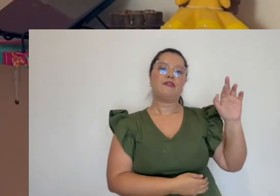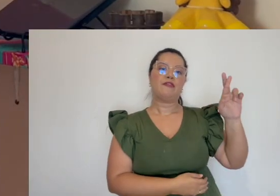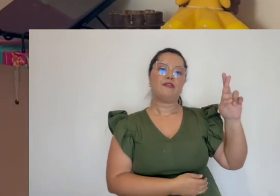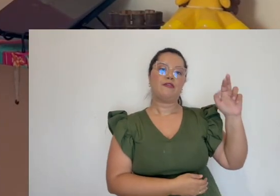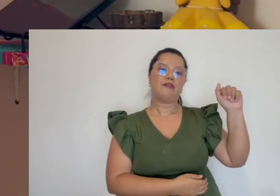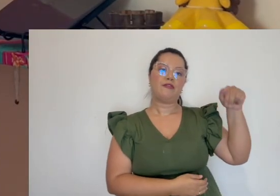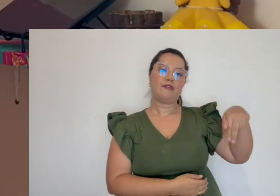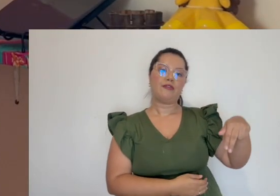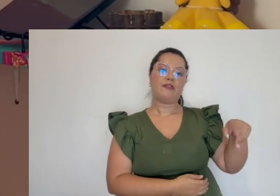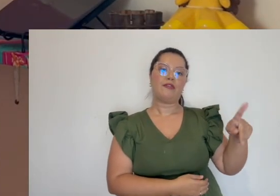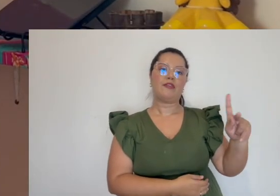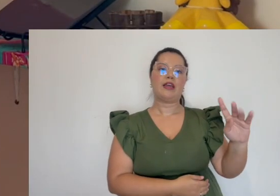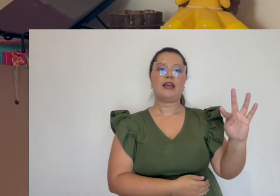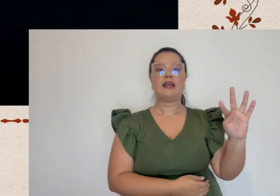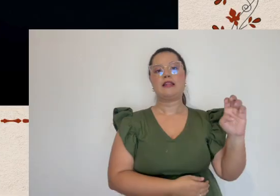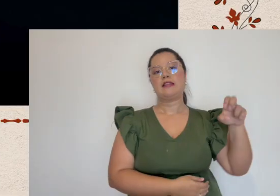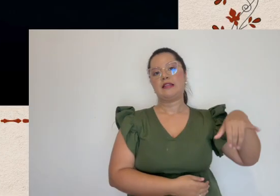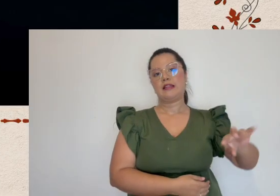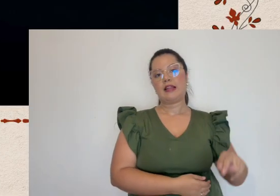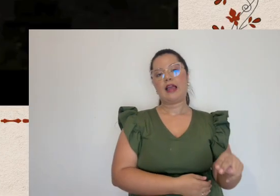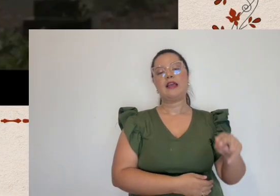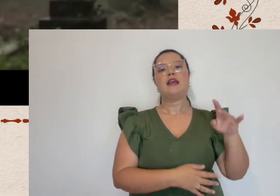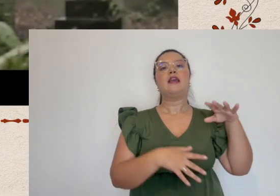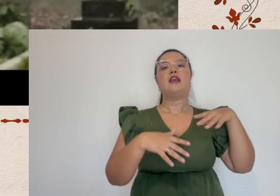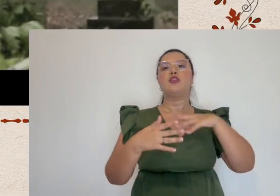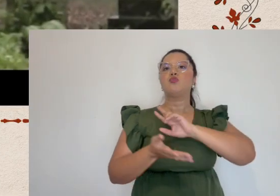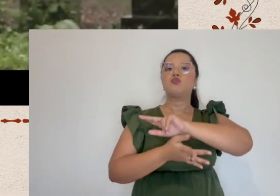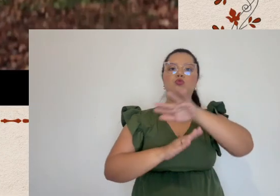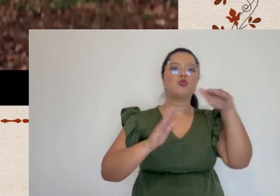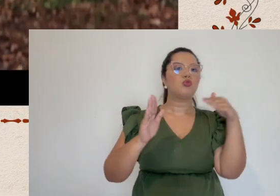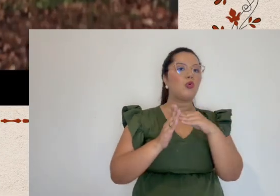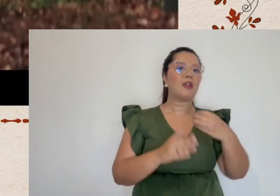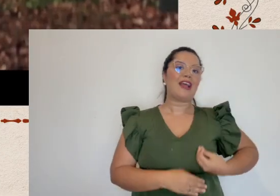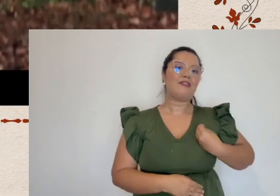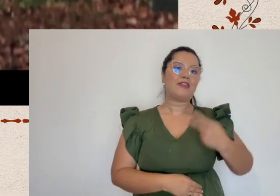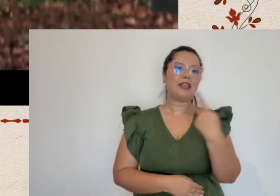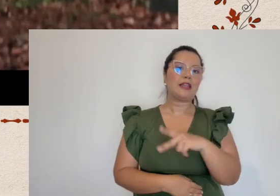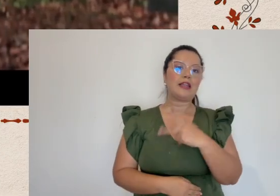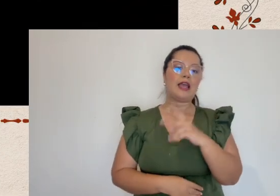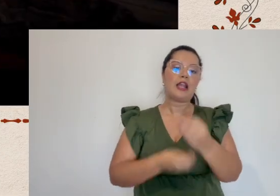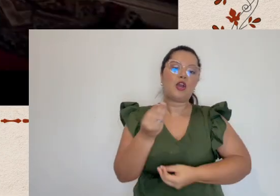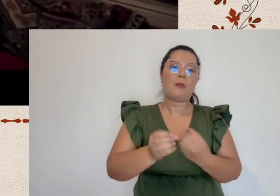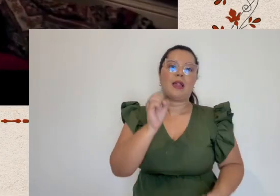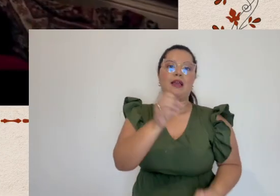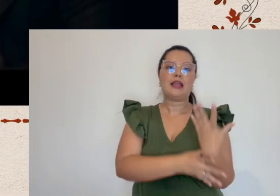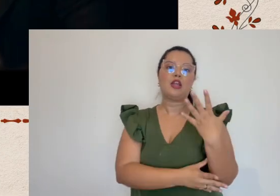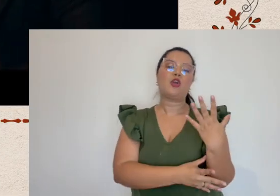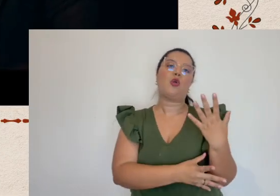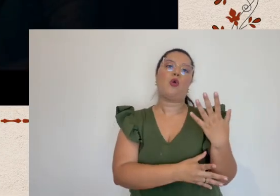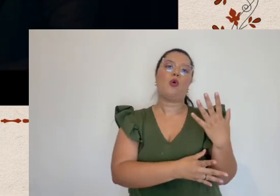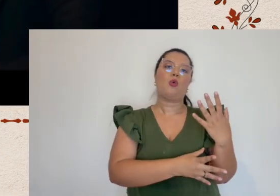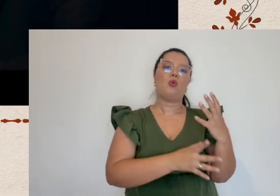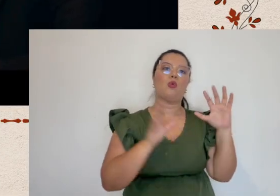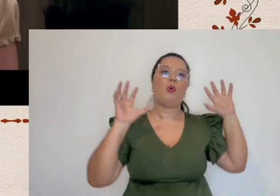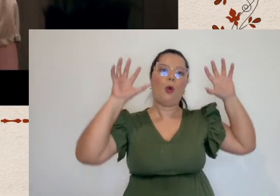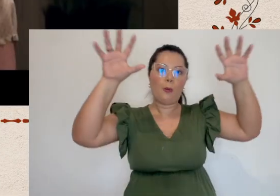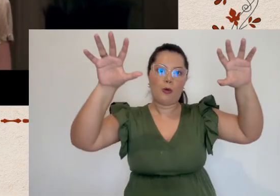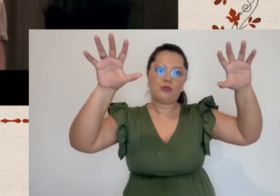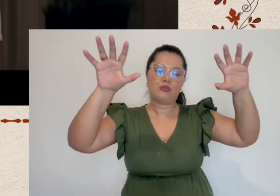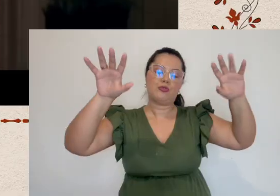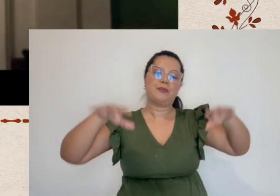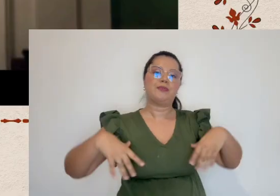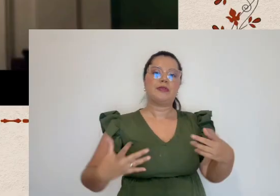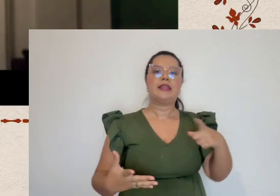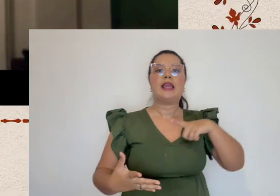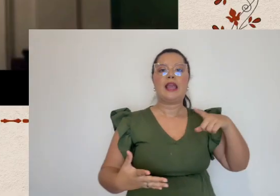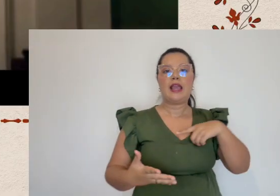filme, ele traz a vida dela e com todas as circunstâncias que fizeram com que ela criasse o Frankenstein.